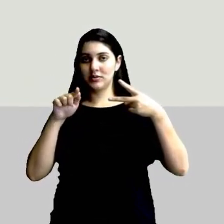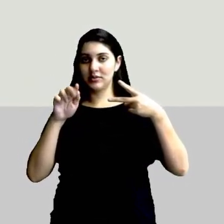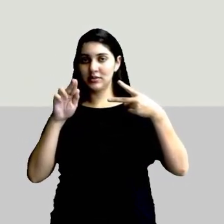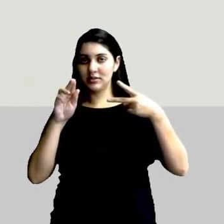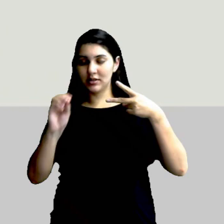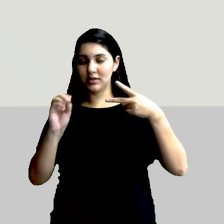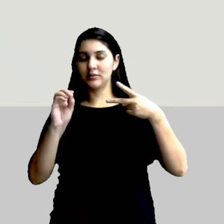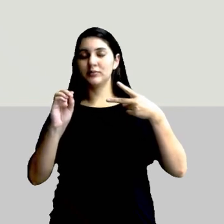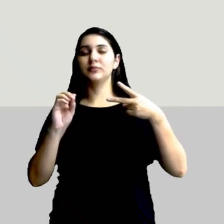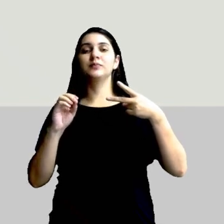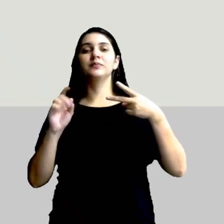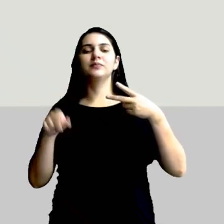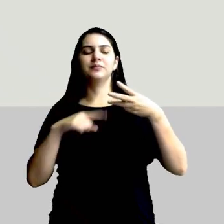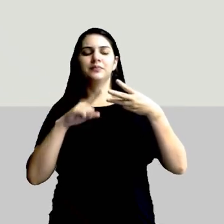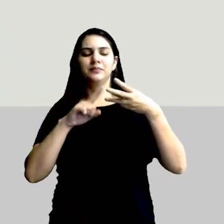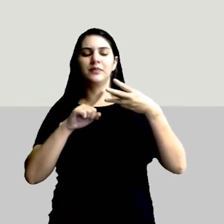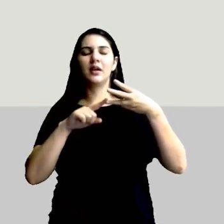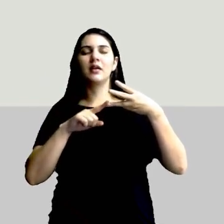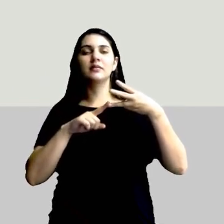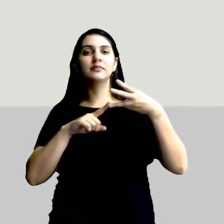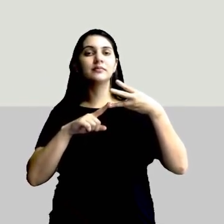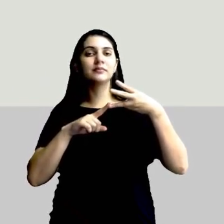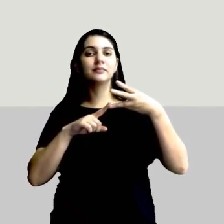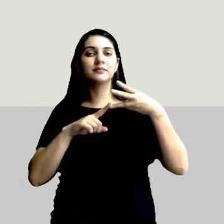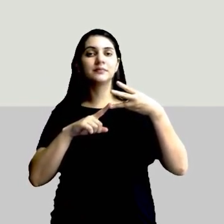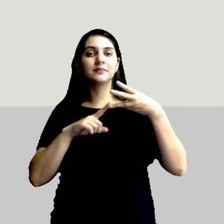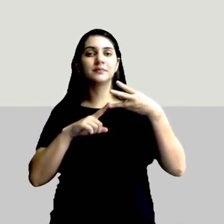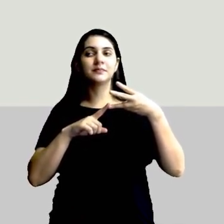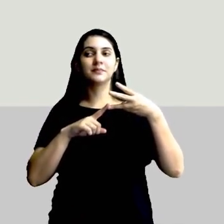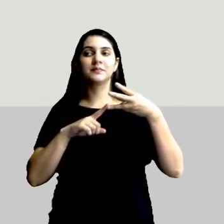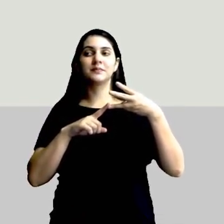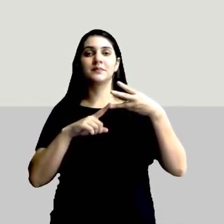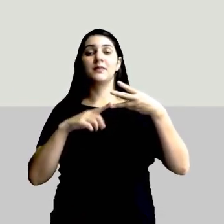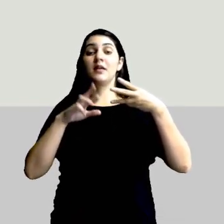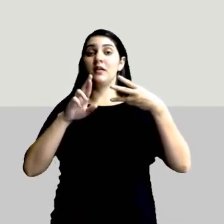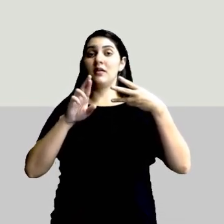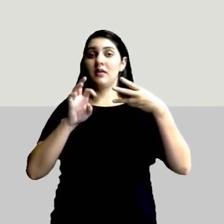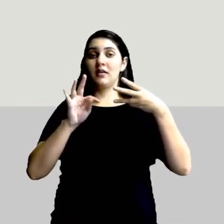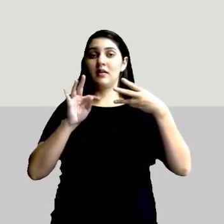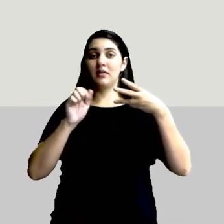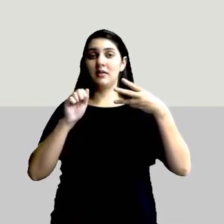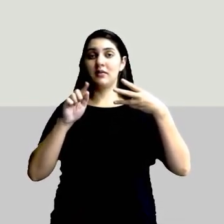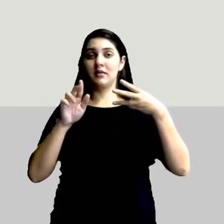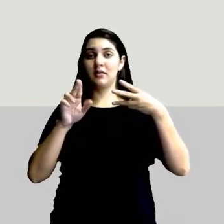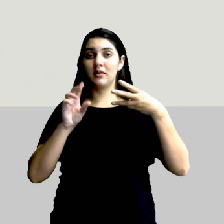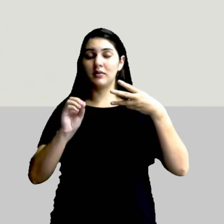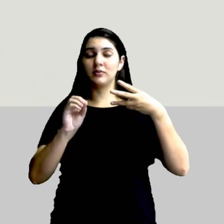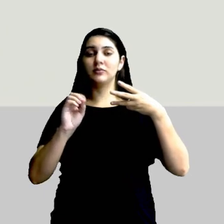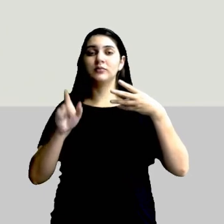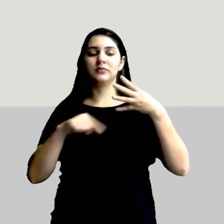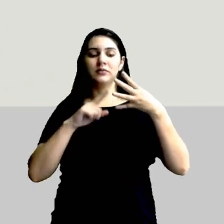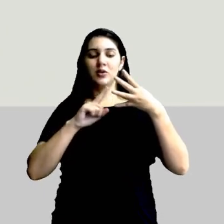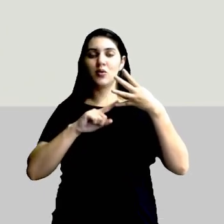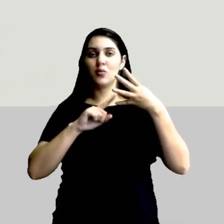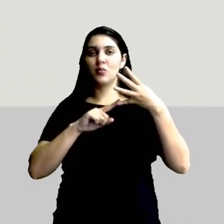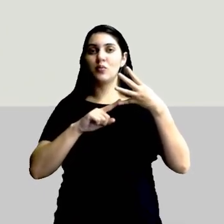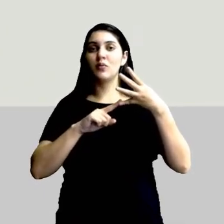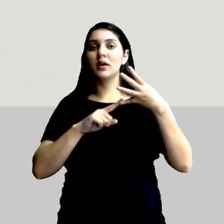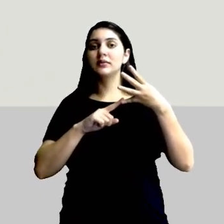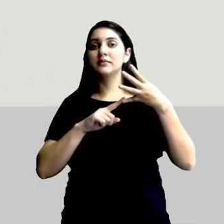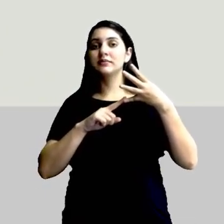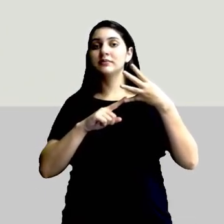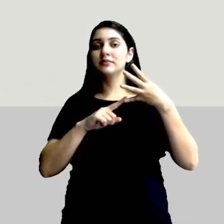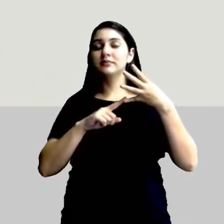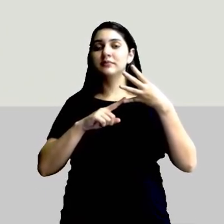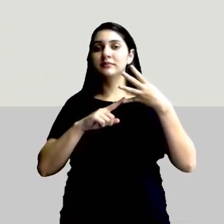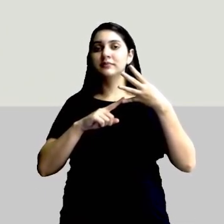losango. Muito bem. E a terceira? Um retângulo. E o quarto quadrilátero